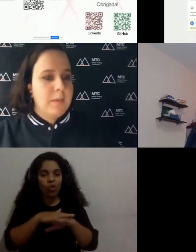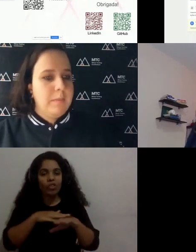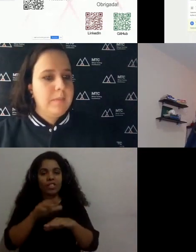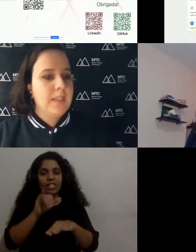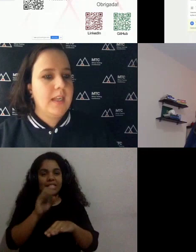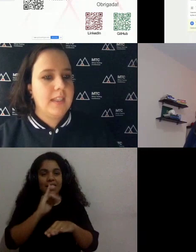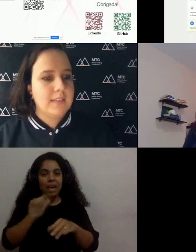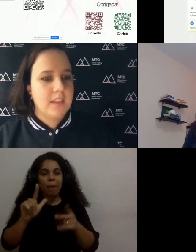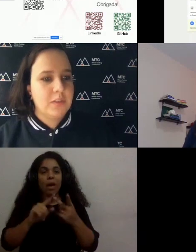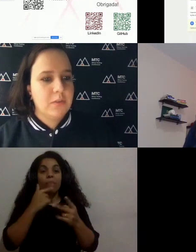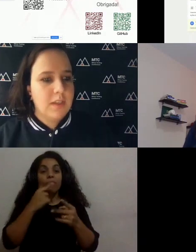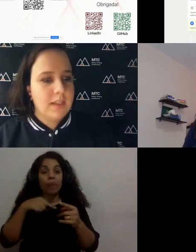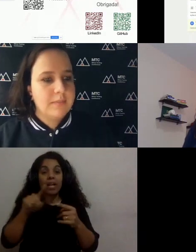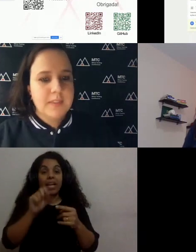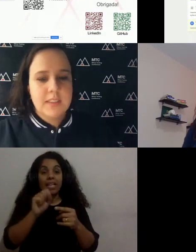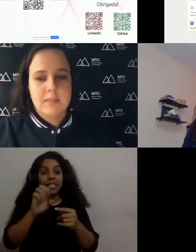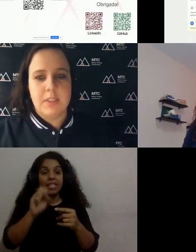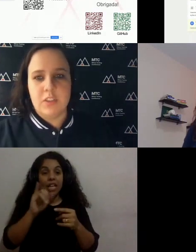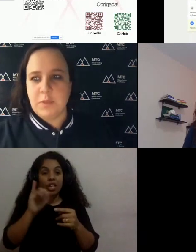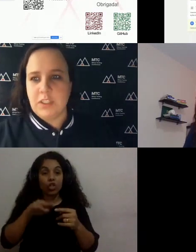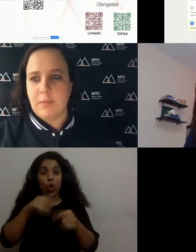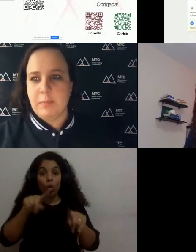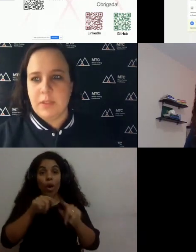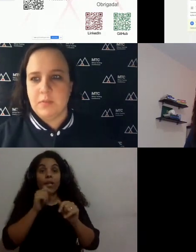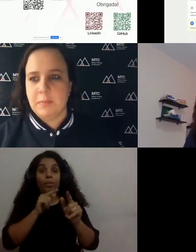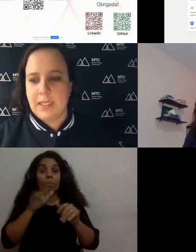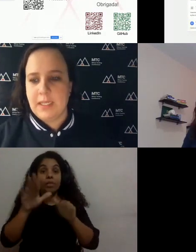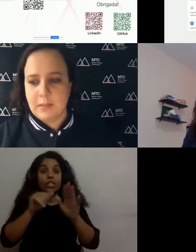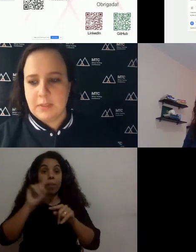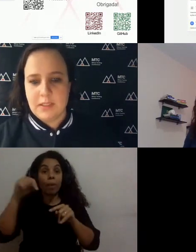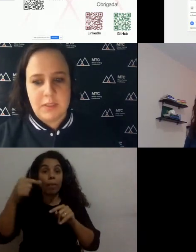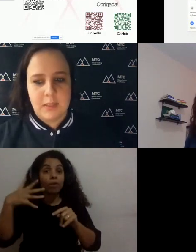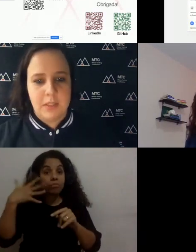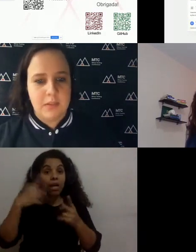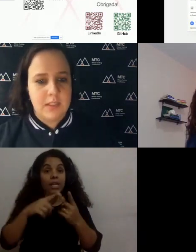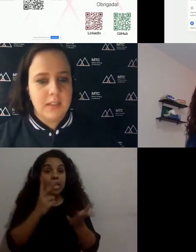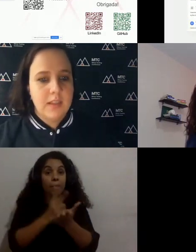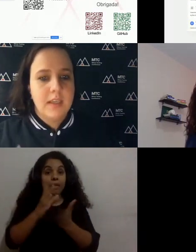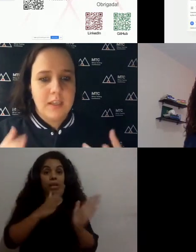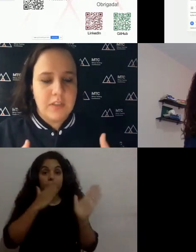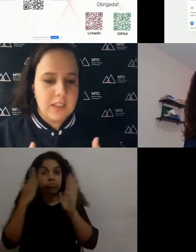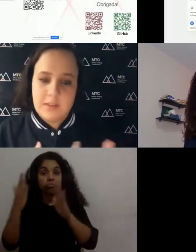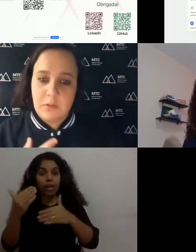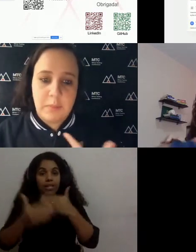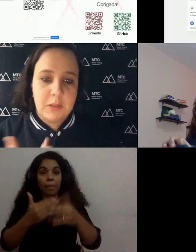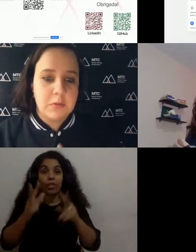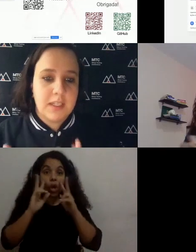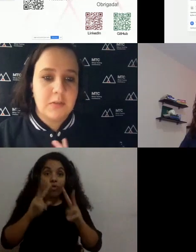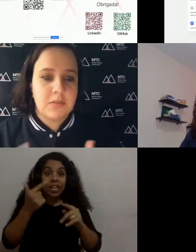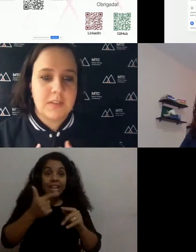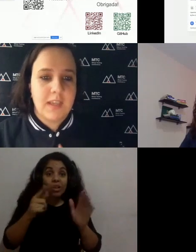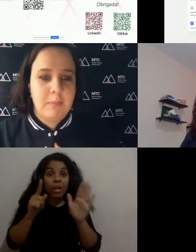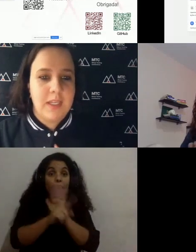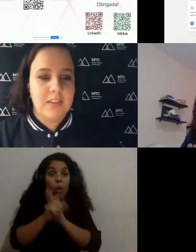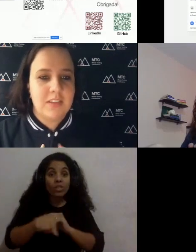Isabel, para ir lá na session com ela, para a gente poder chamar a próxima palestra, manter o andamento aqui. Eu vi que a segunda pergunta era